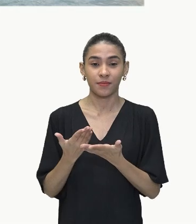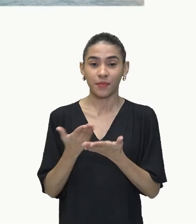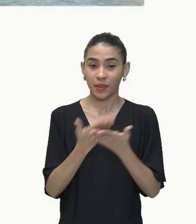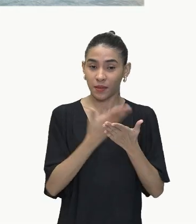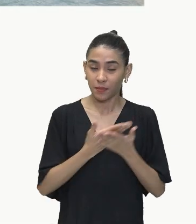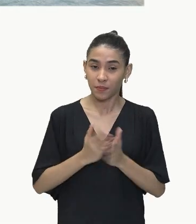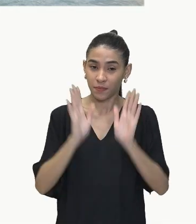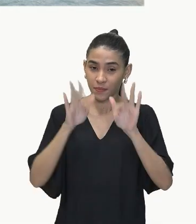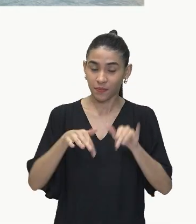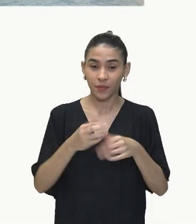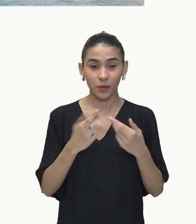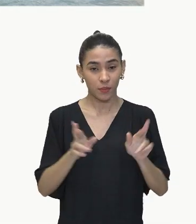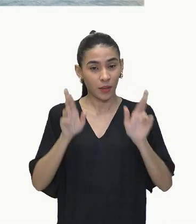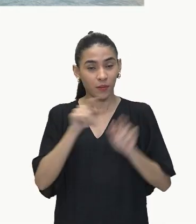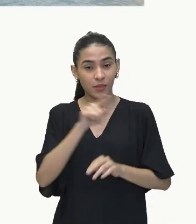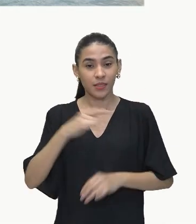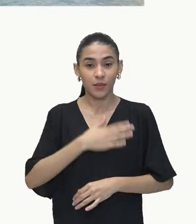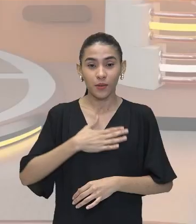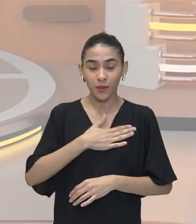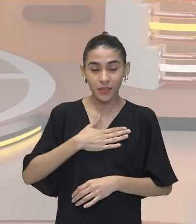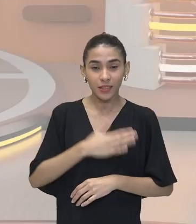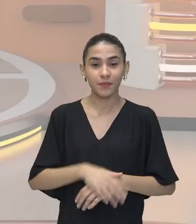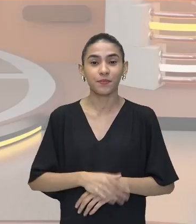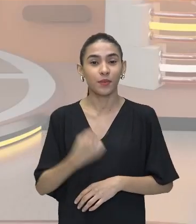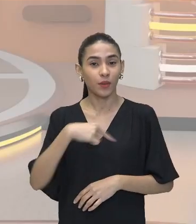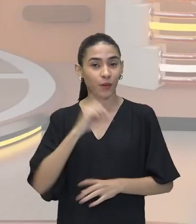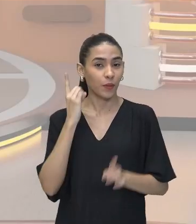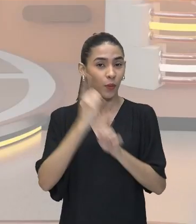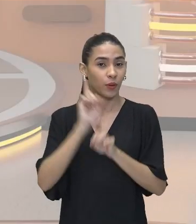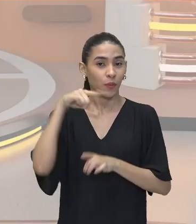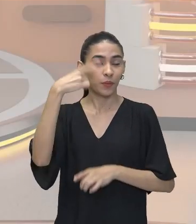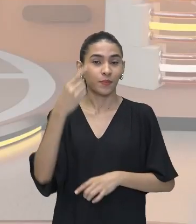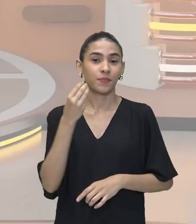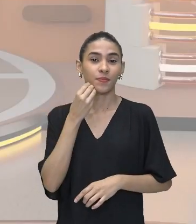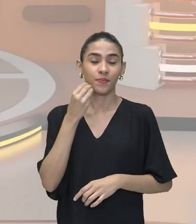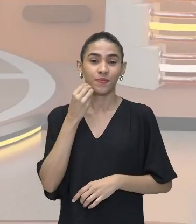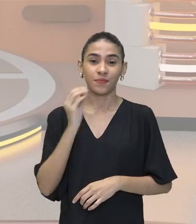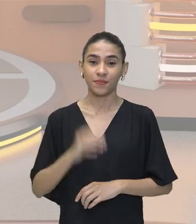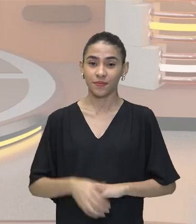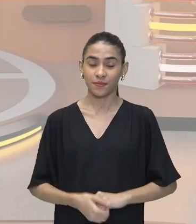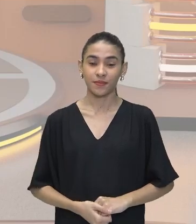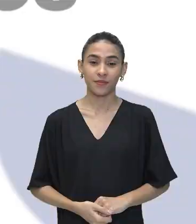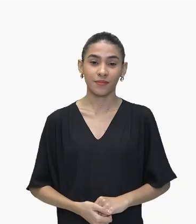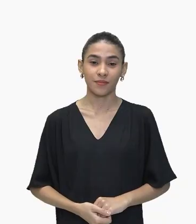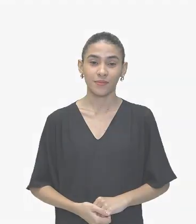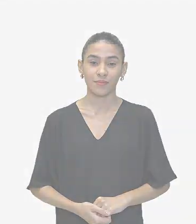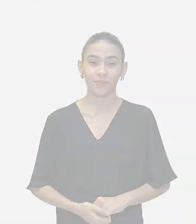gente. Espero que você tenha gostado. A gente se vê numa próxima. Até logo mais.